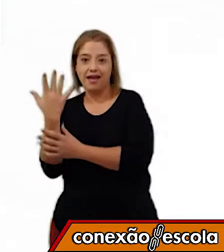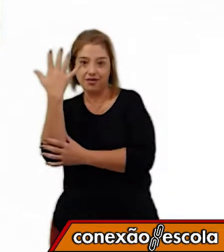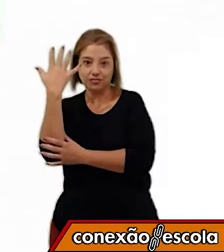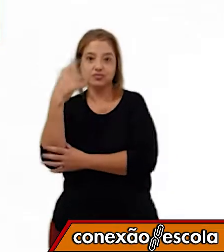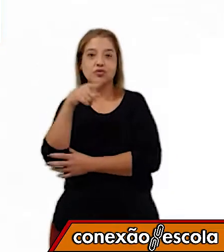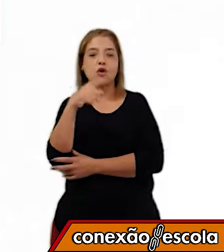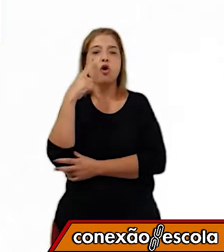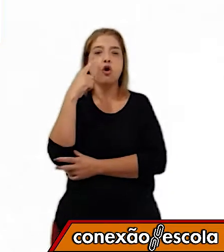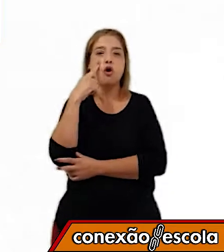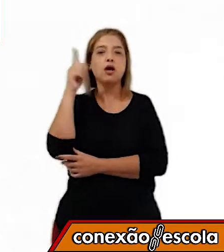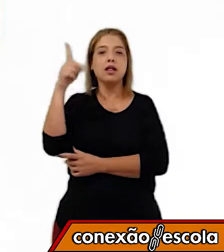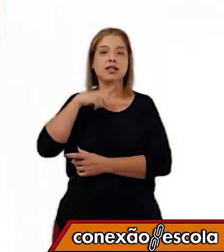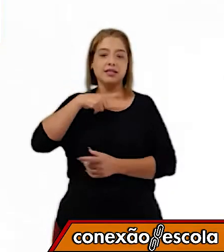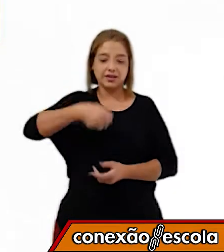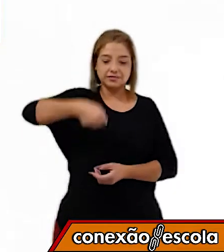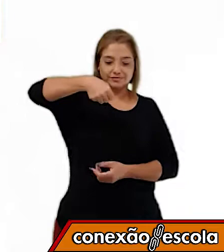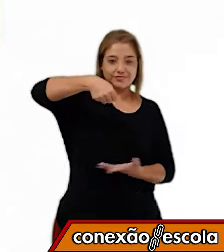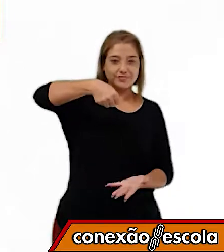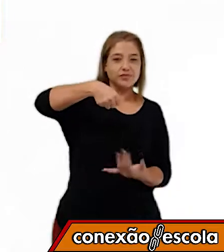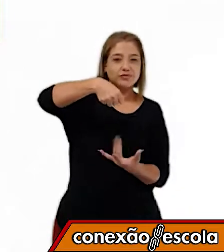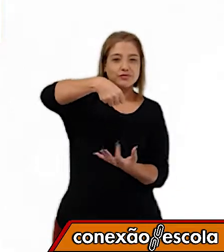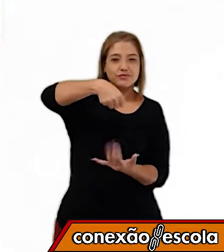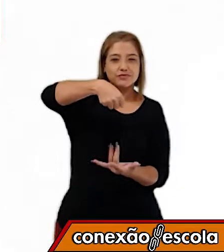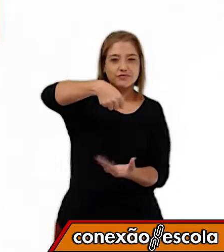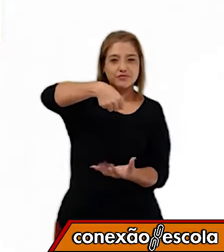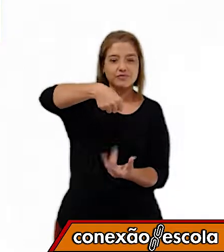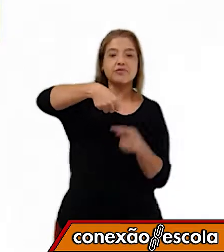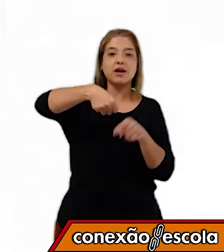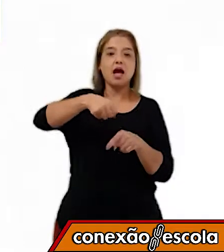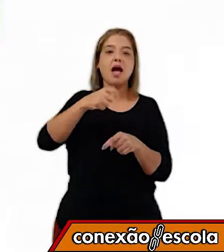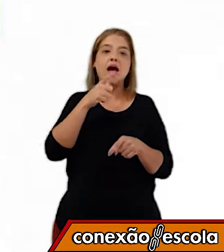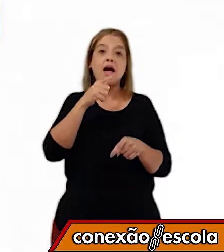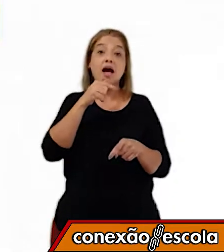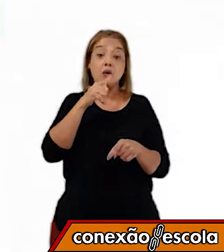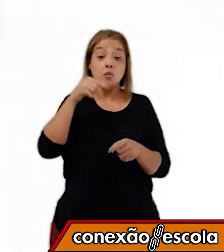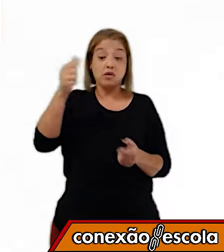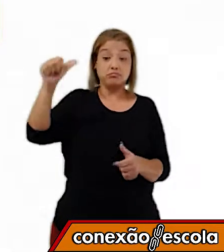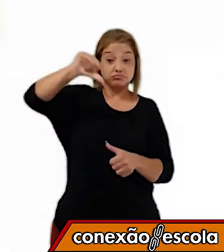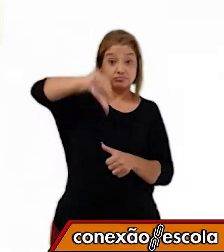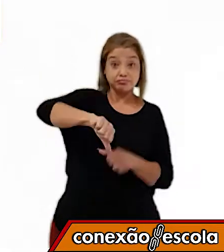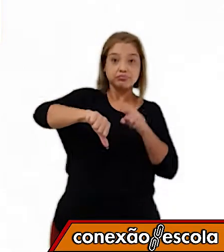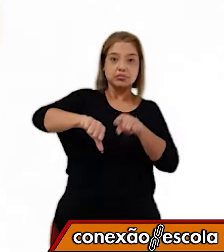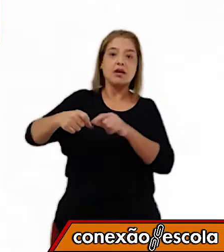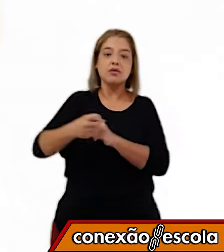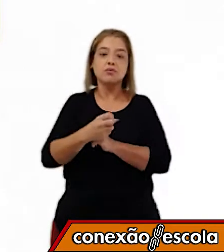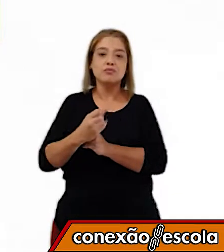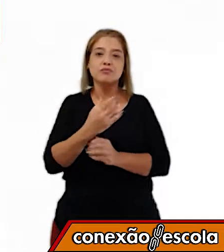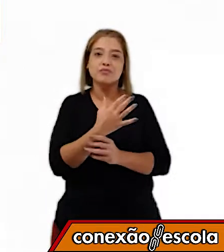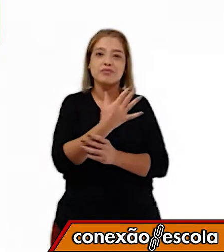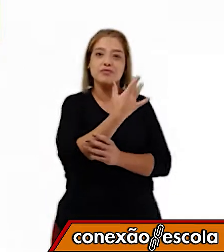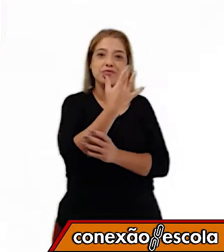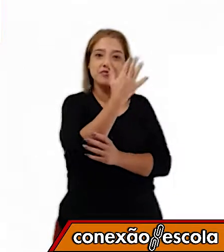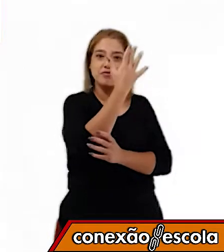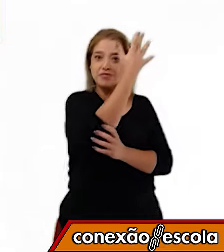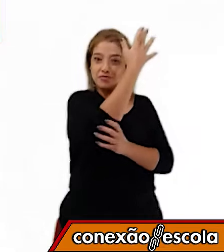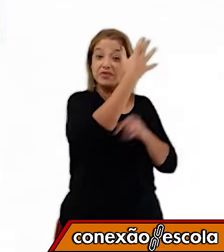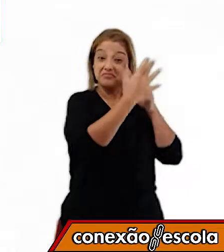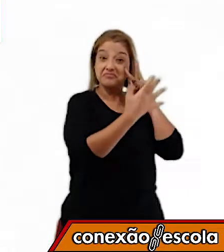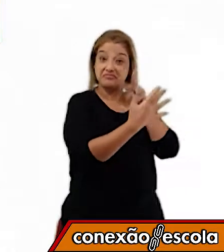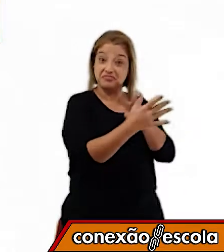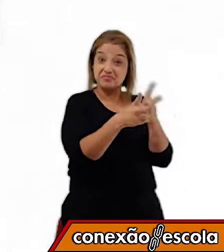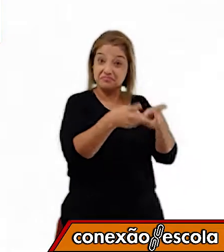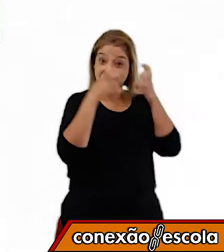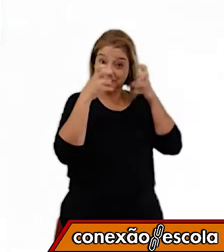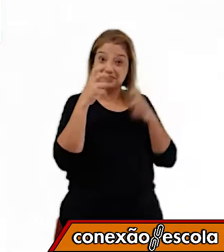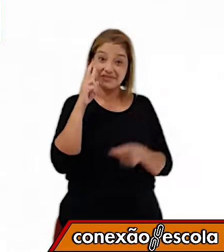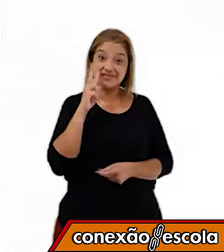chaleira, que ao ferver a água, a transforma numa matéria gasosa. Consegue ver a fumacinha que eu